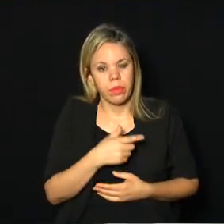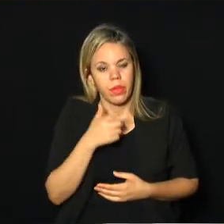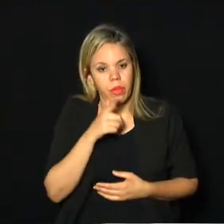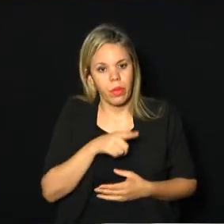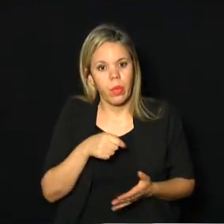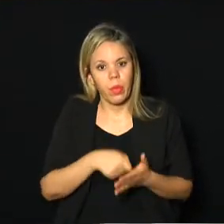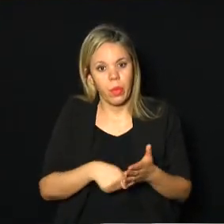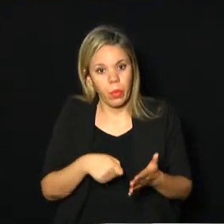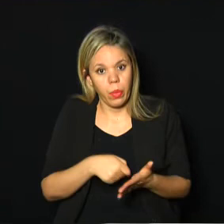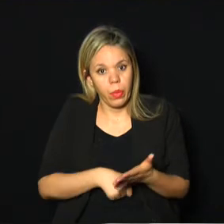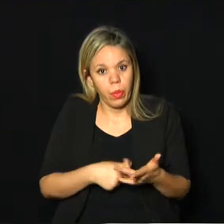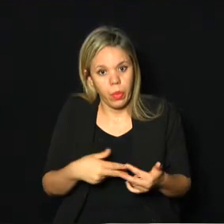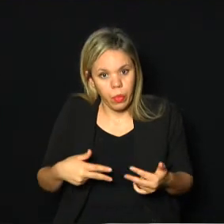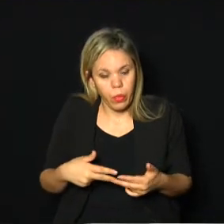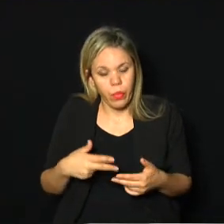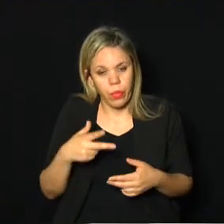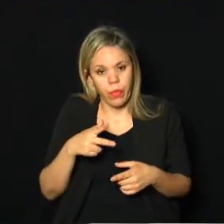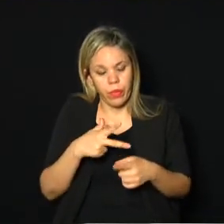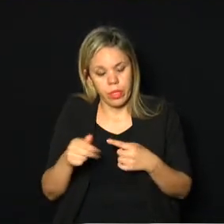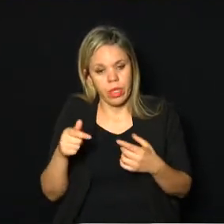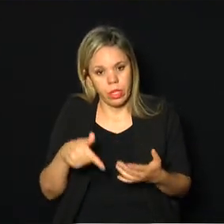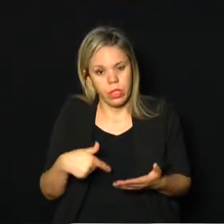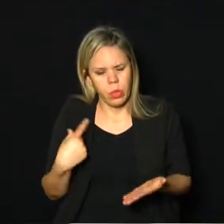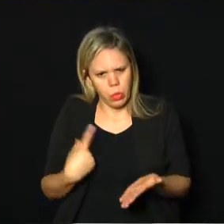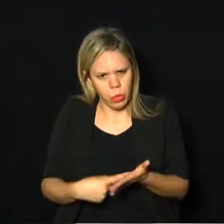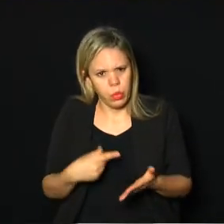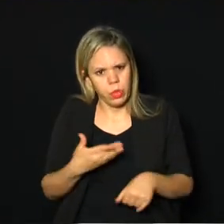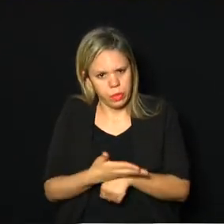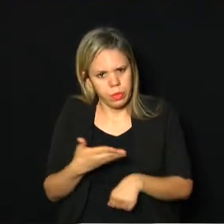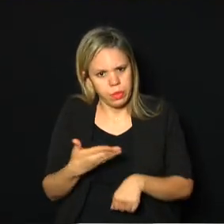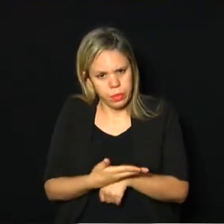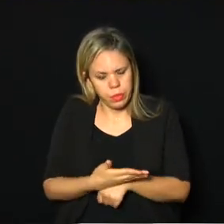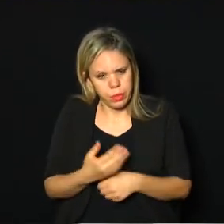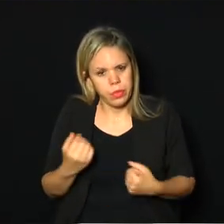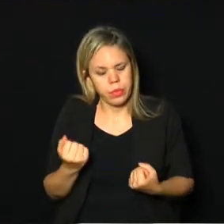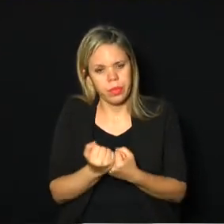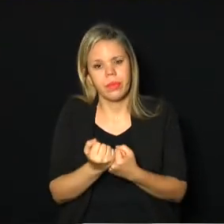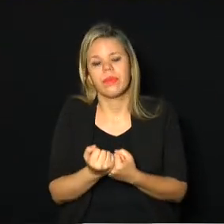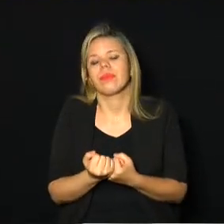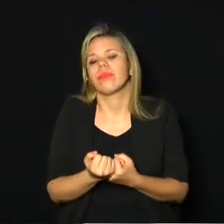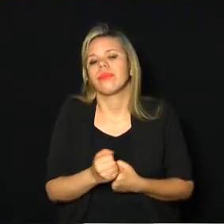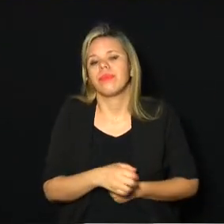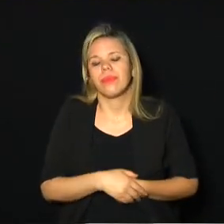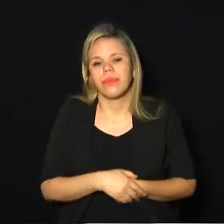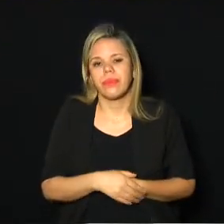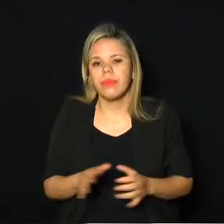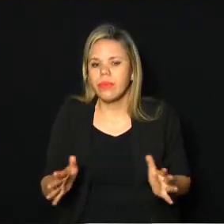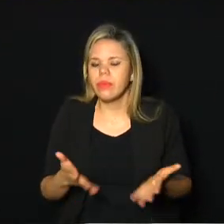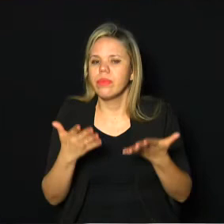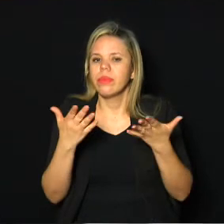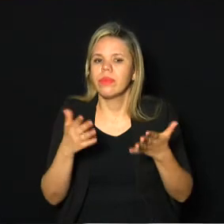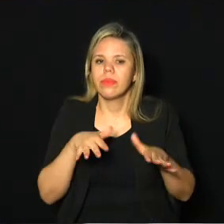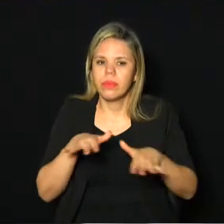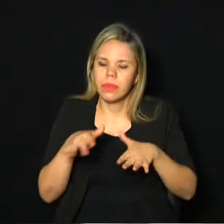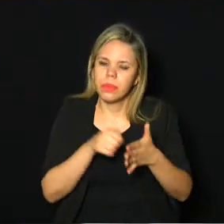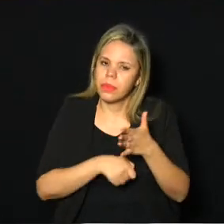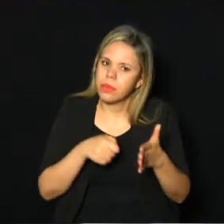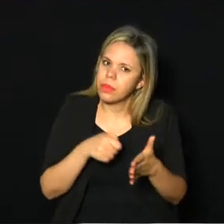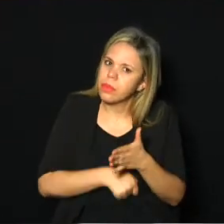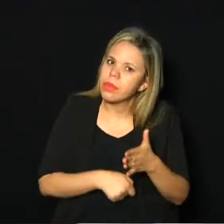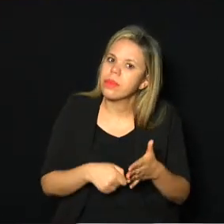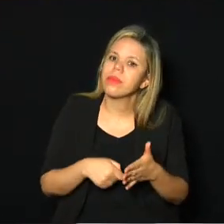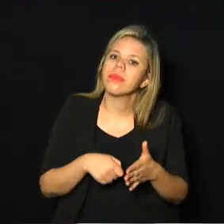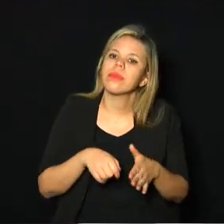enfrentamento. Então, conte com a nossa participação, com o nosso apoio, com contribuição aí na mobilização dessa